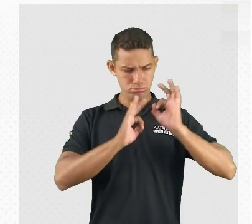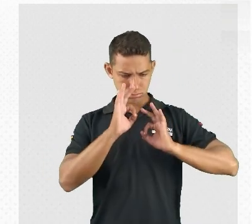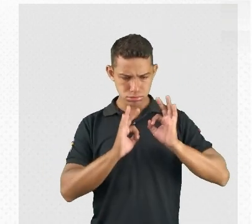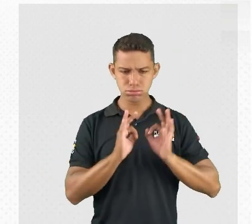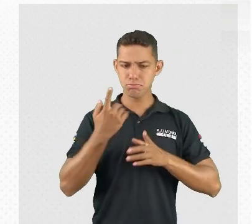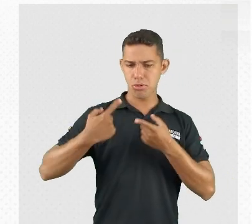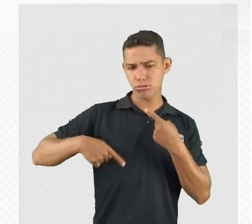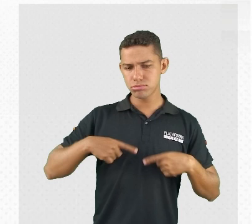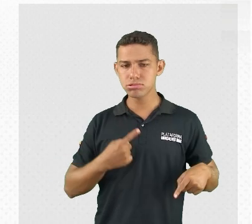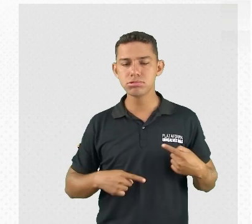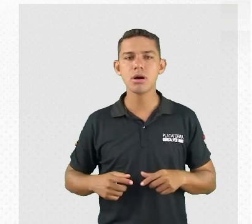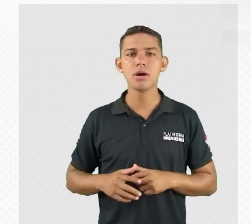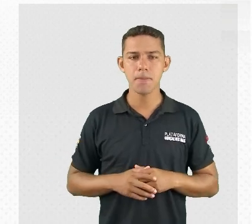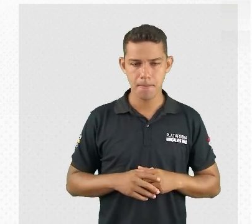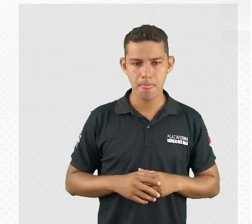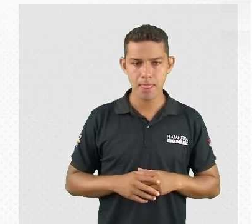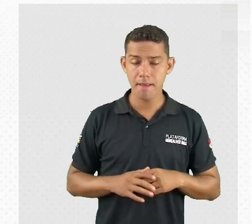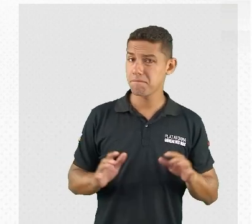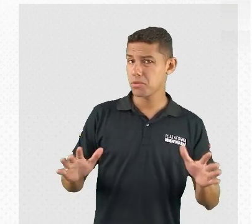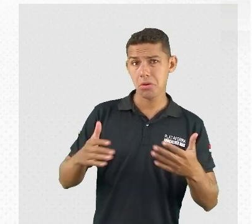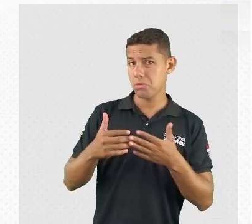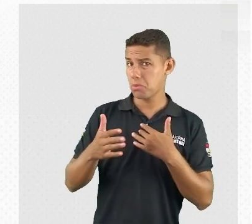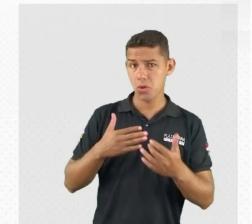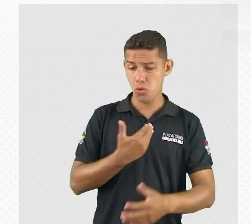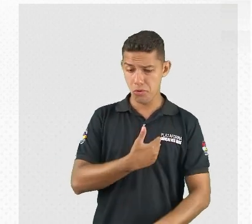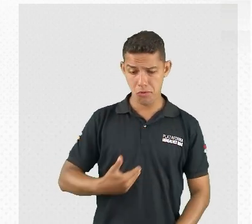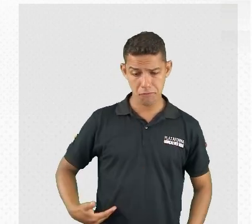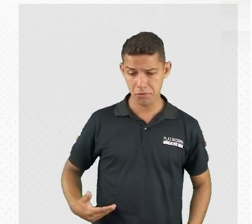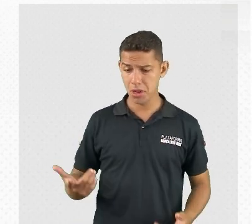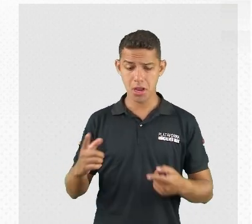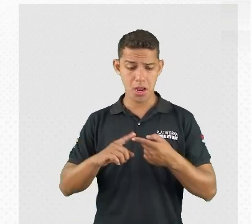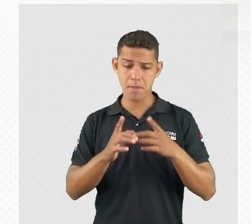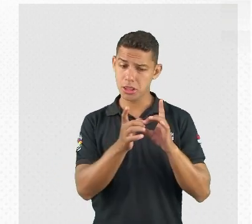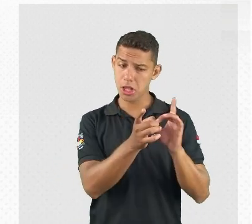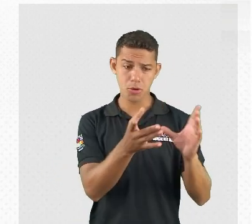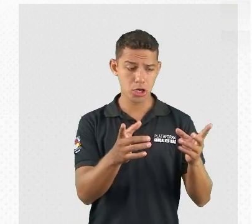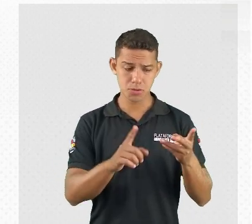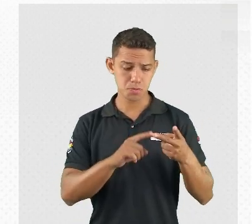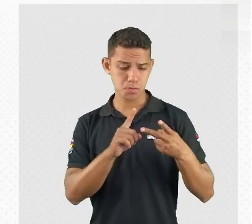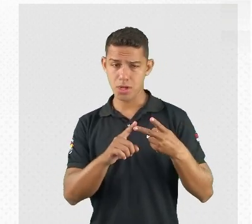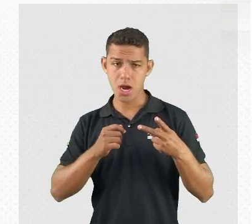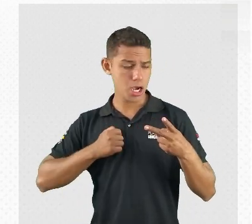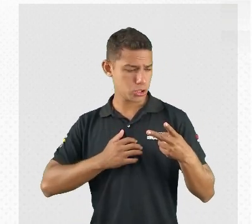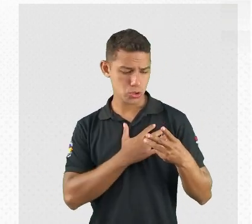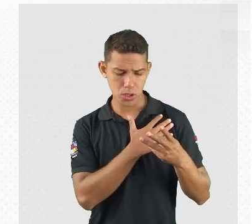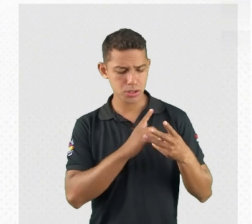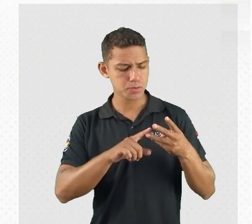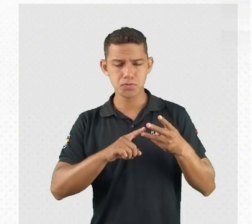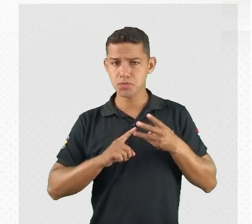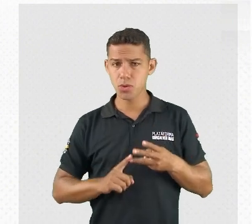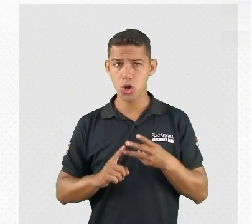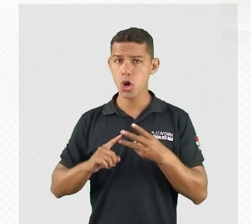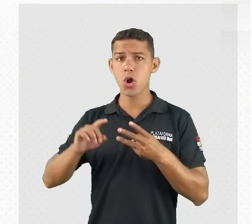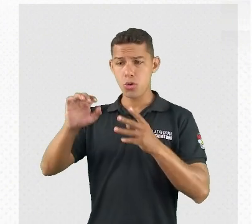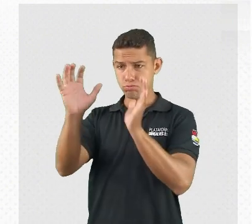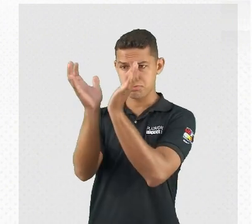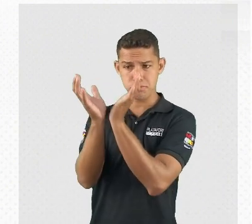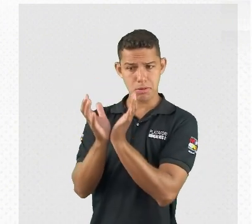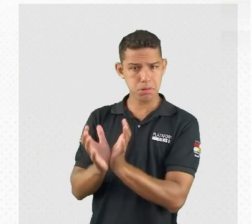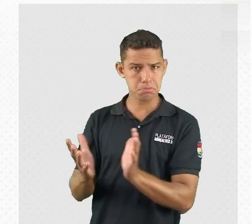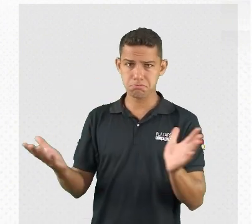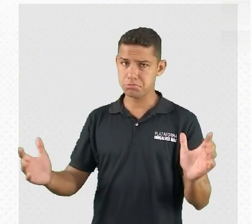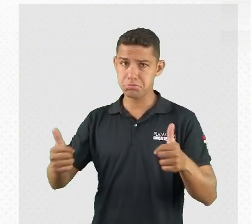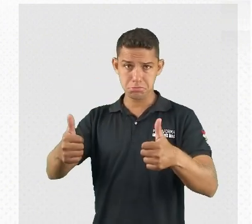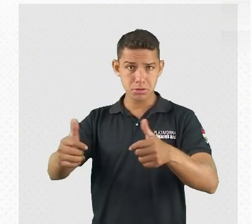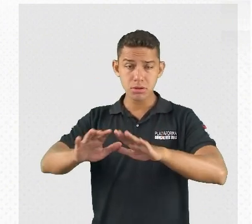organizar politicamente, né? Seja qual forma de governo for, se é uma democracia, se é uma aristocracia, se é uma oligarquia. É uma